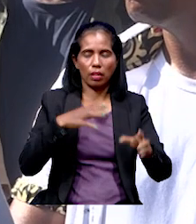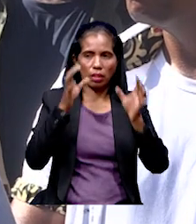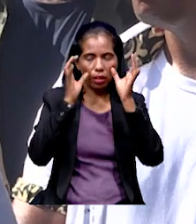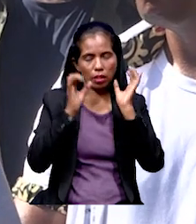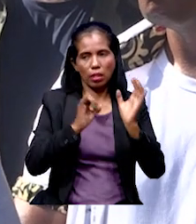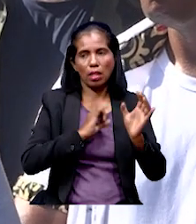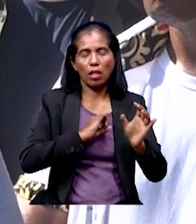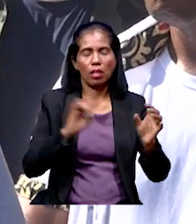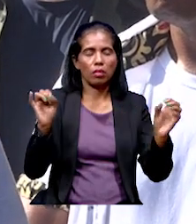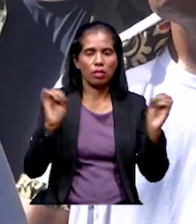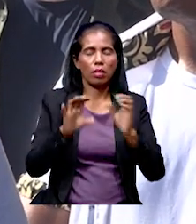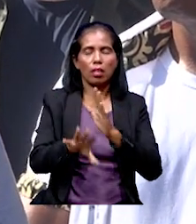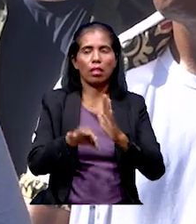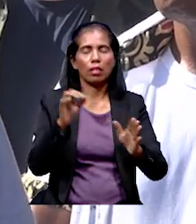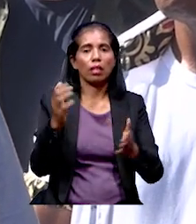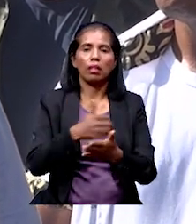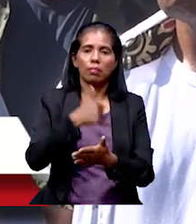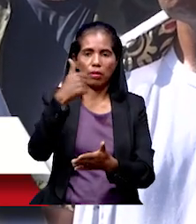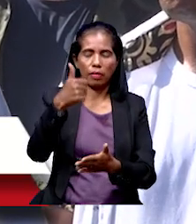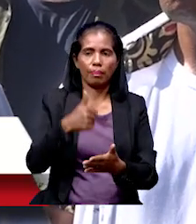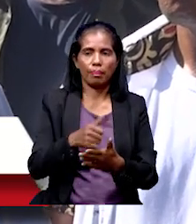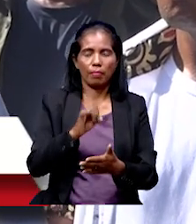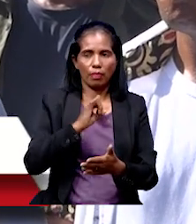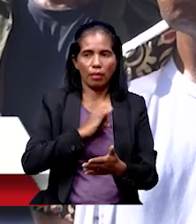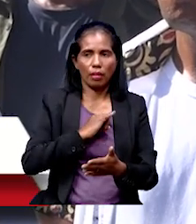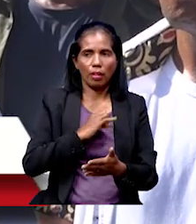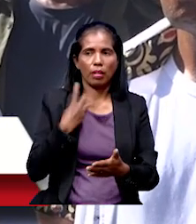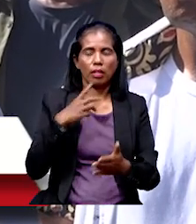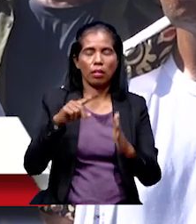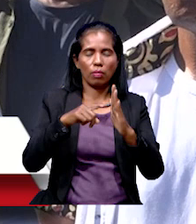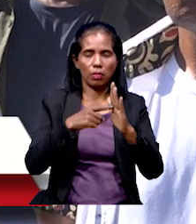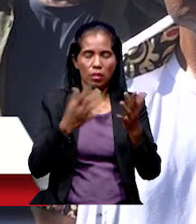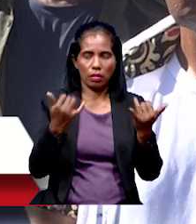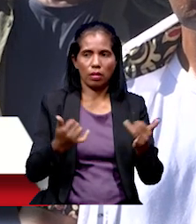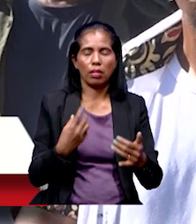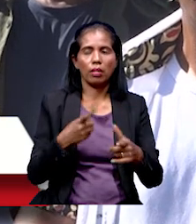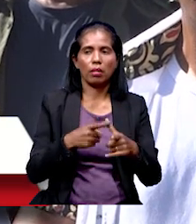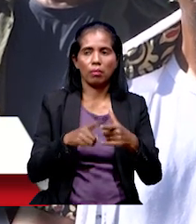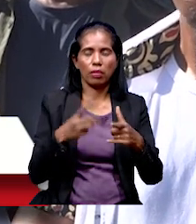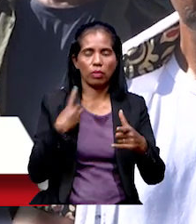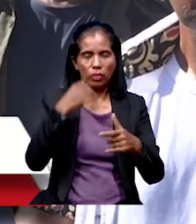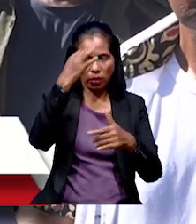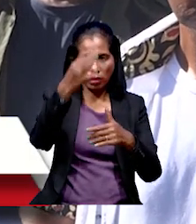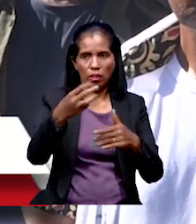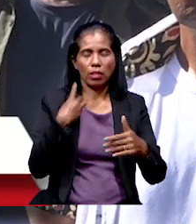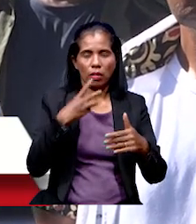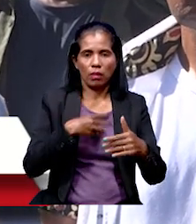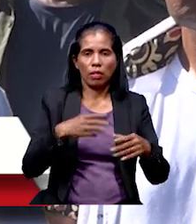reta vitória. Vitória está começa hoje, para depois a Merua bele